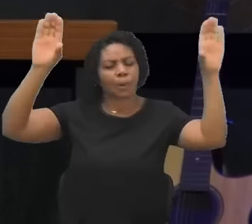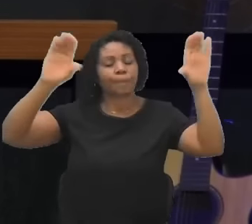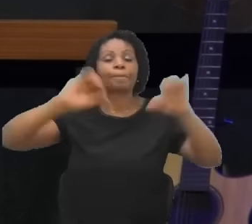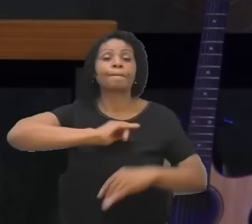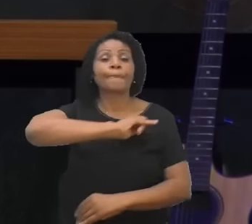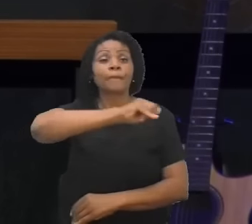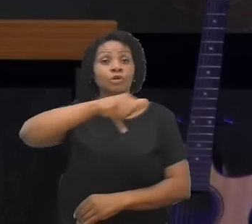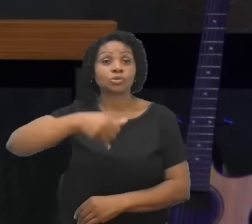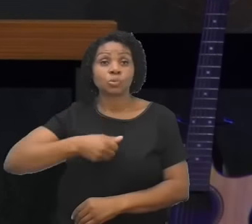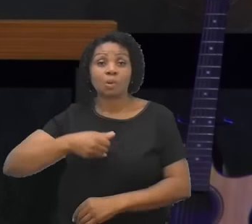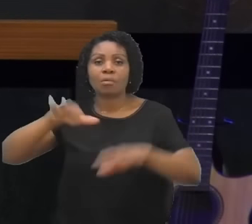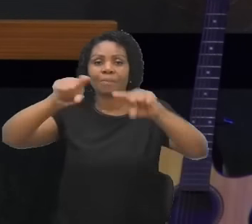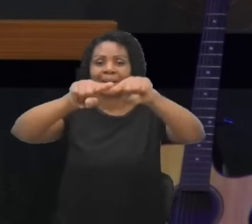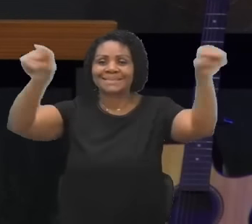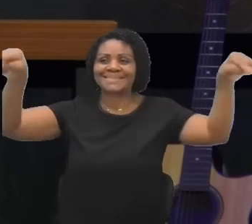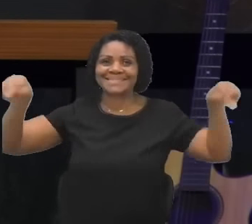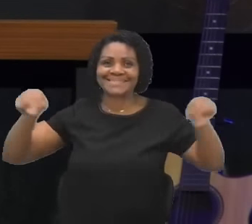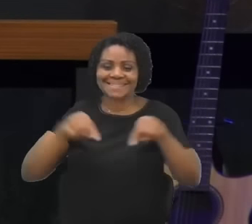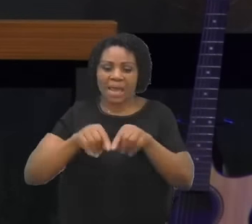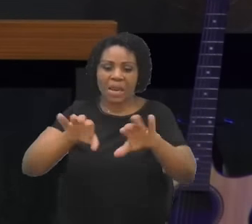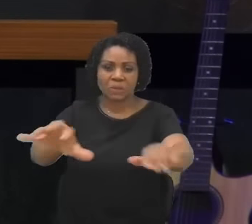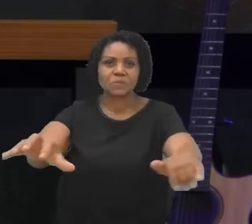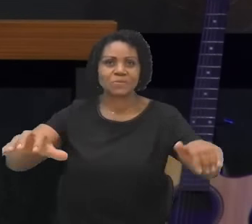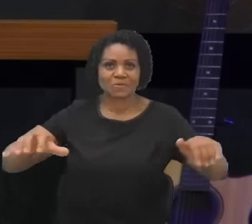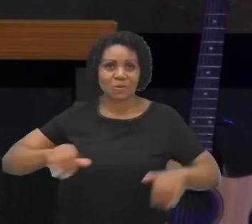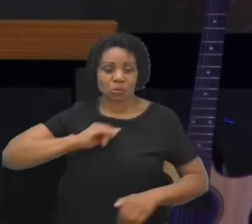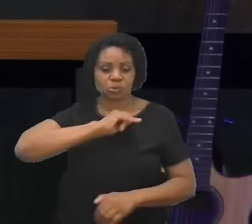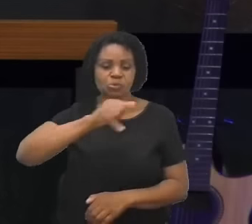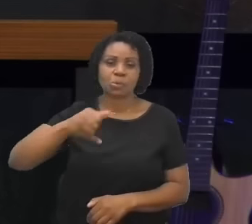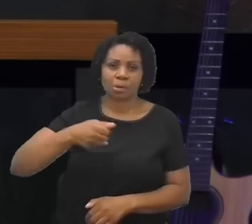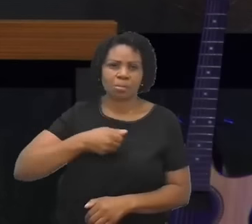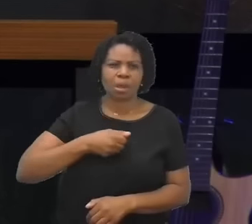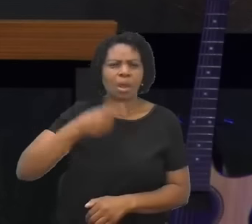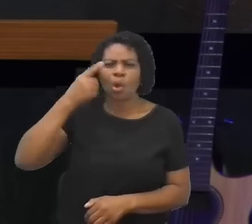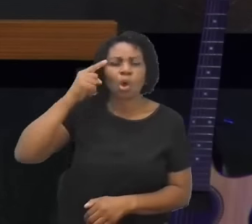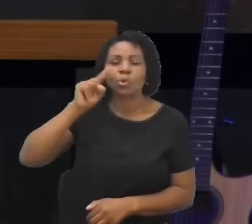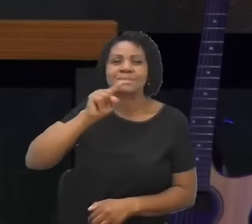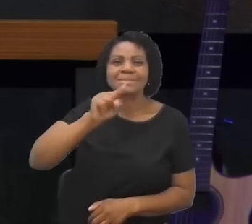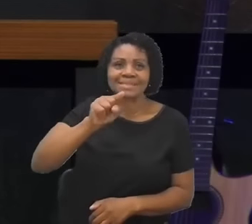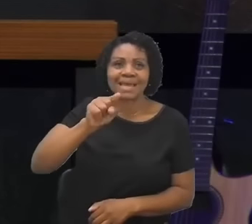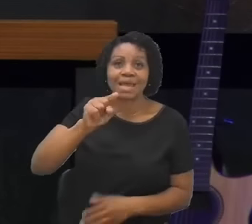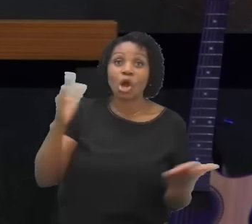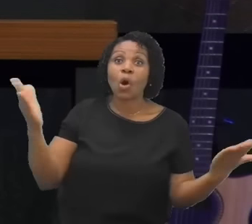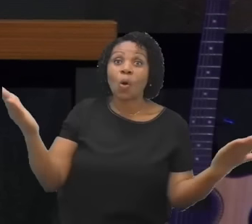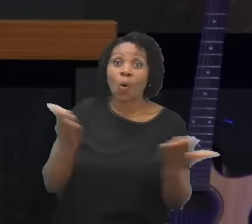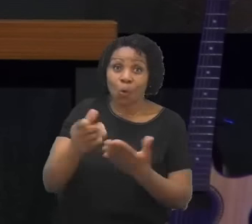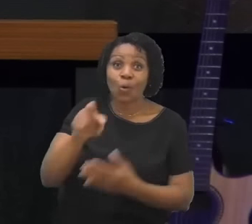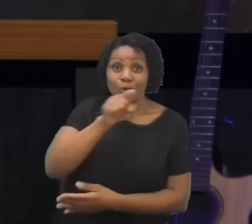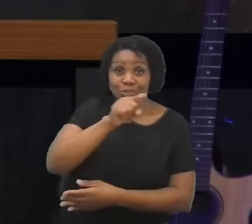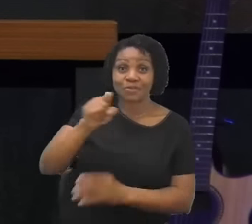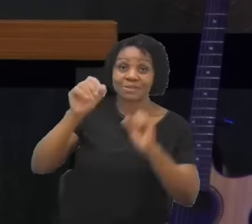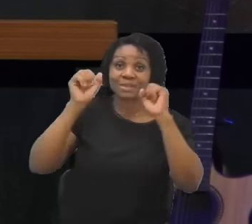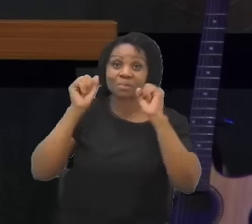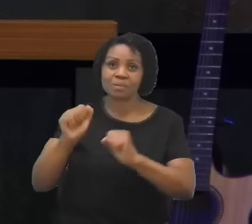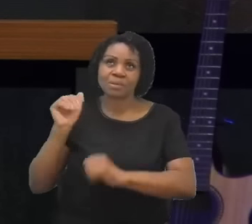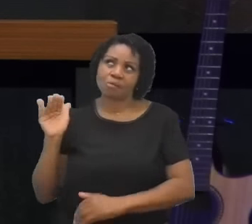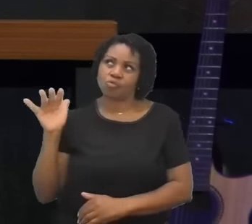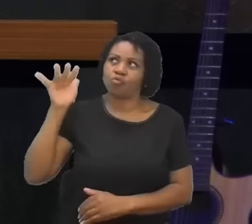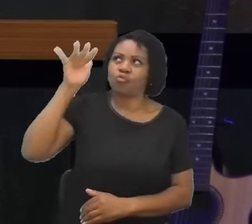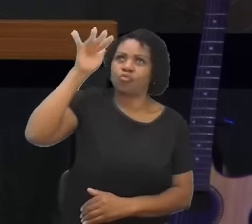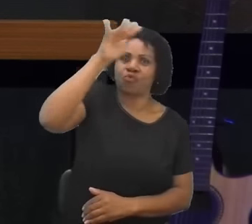é levado para a sala do trono. Eu não sei se você valoriza hoje o fato de você poder entrar na sala